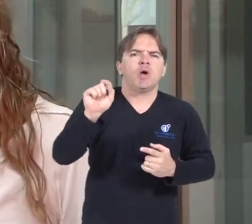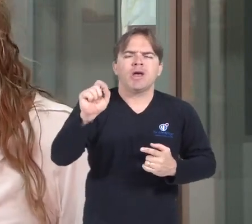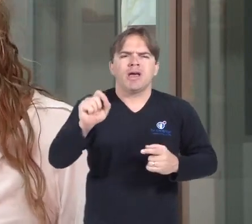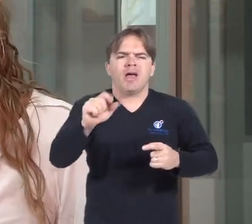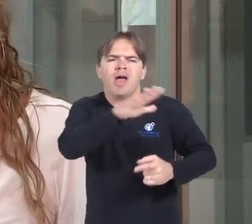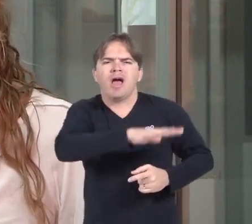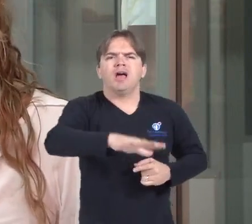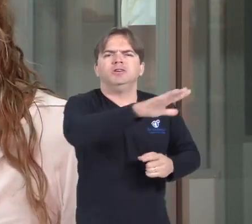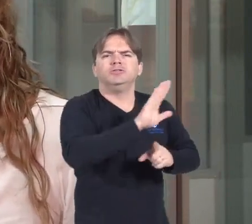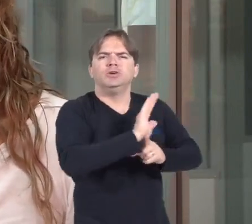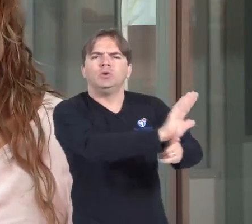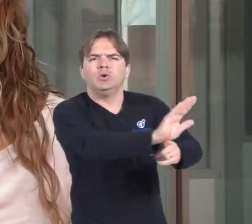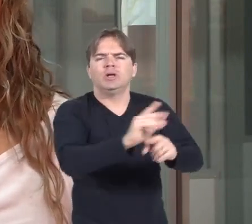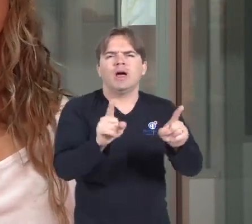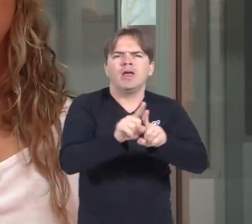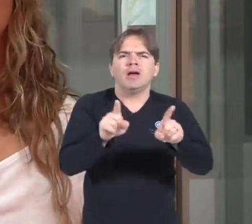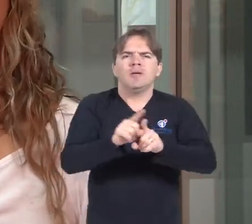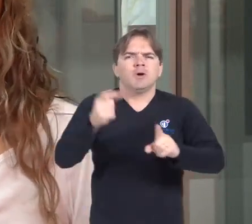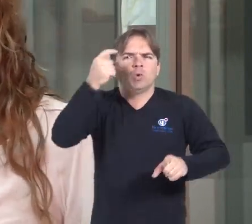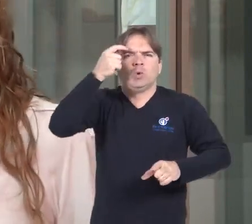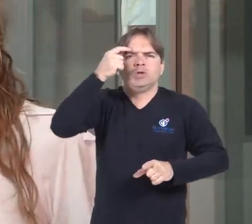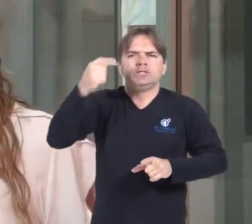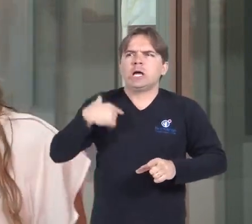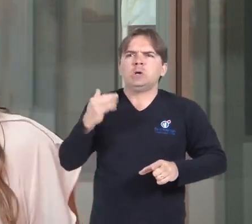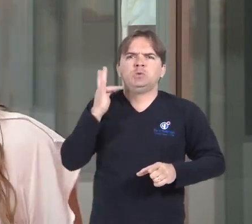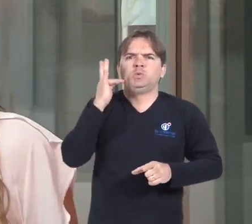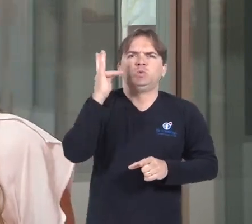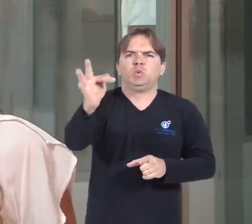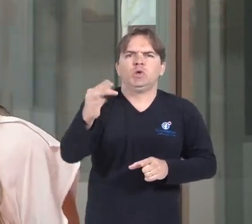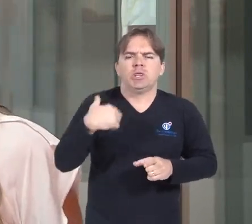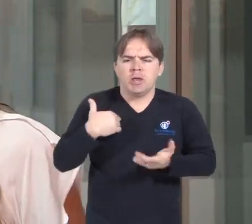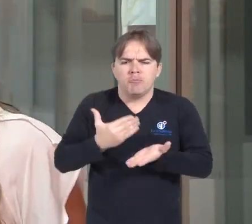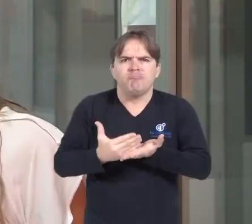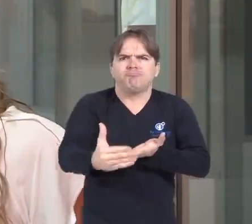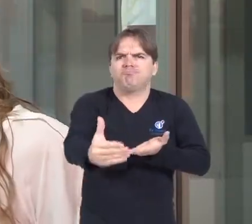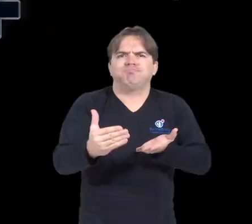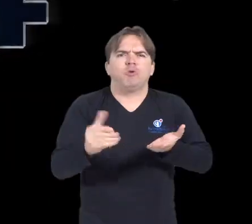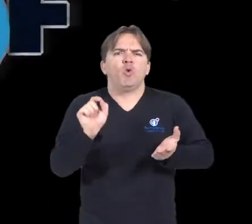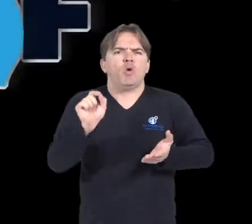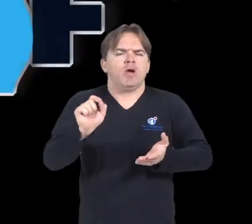região, mais consciente do que eu quero fazer daqui